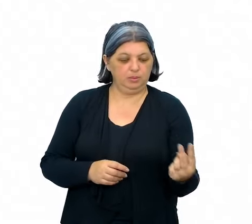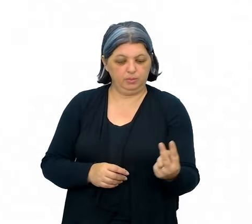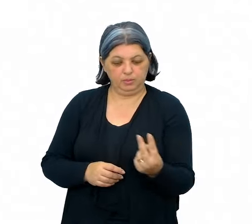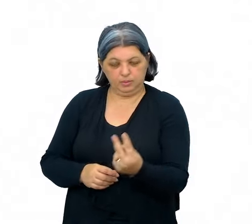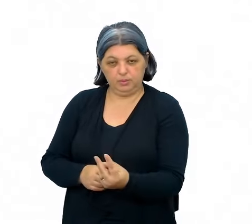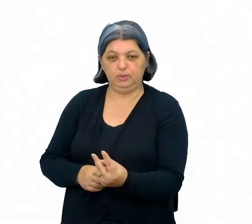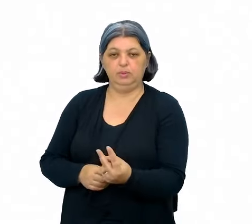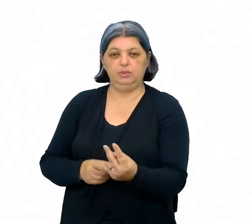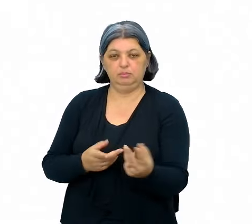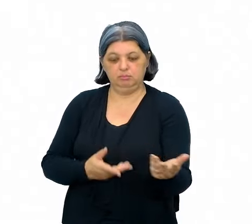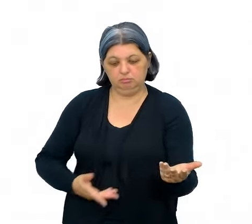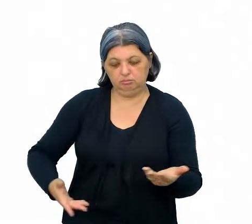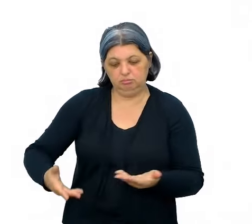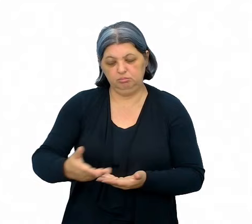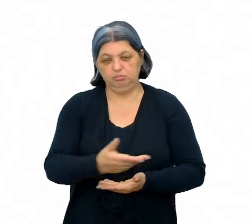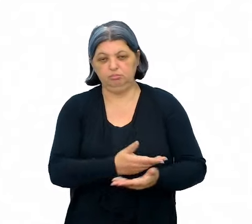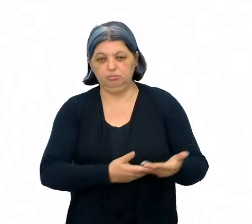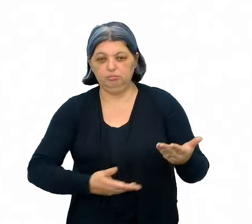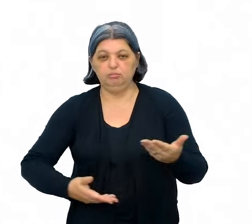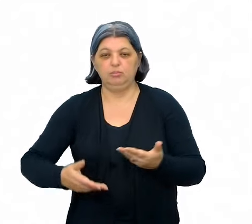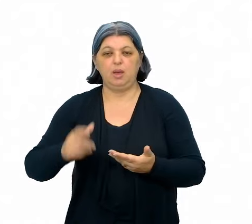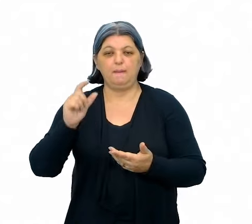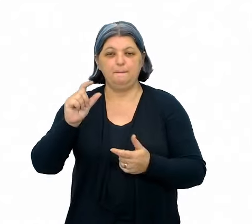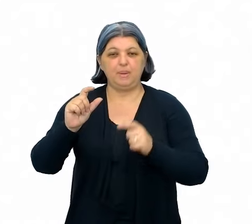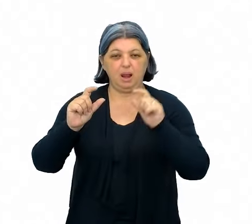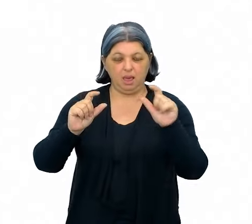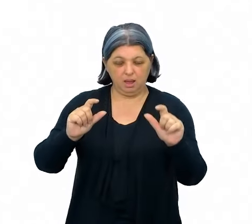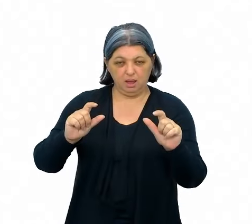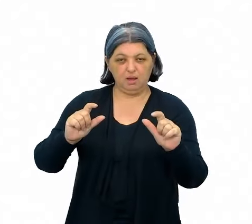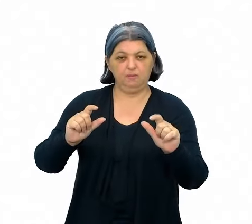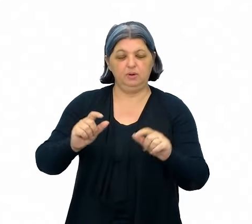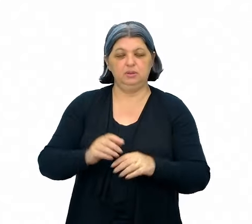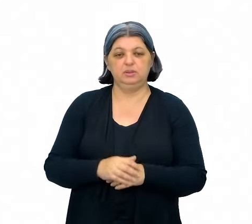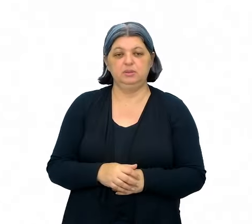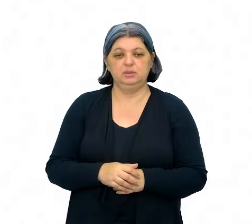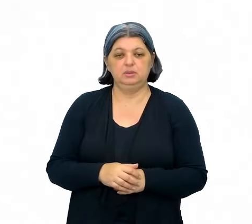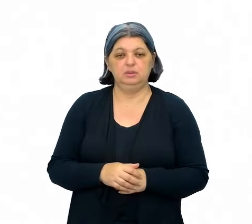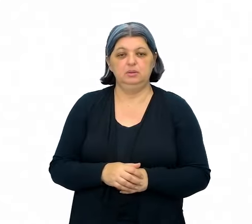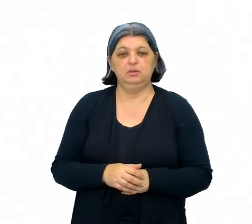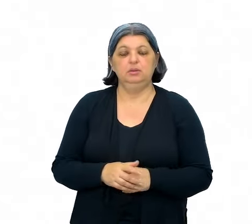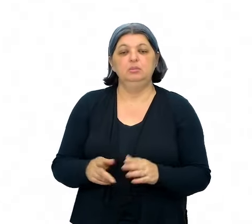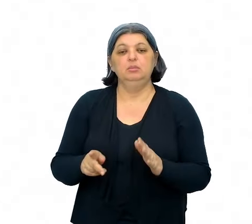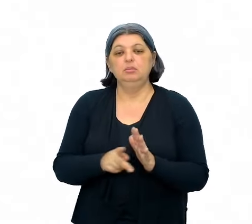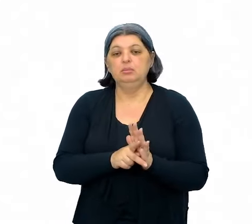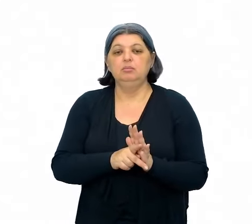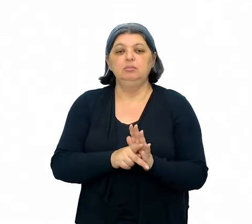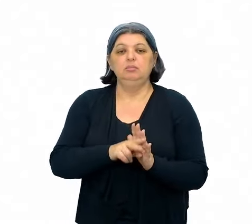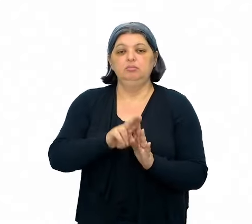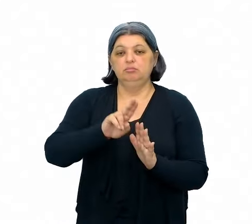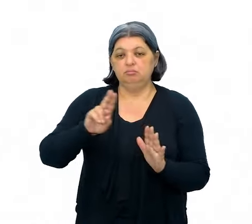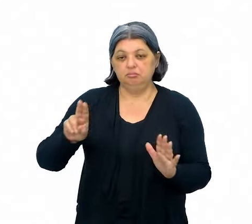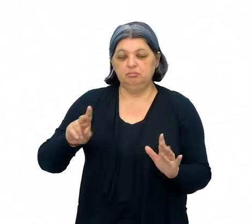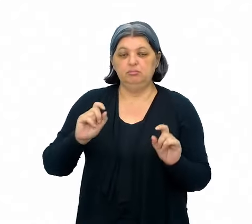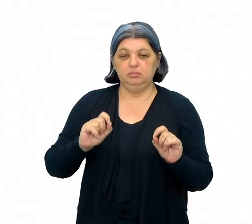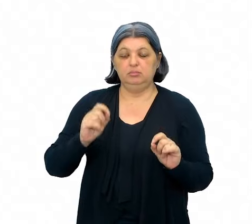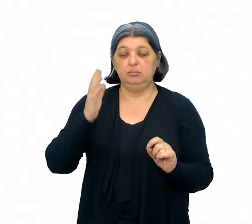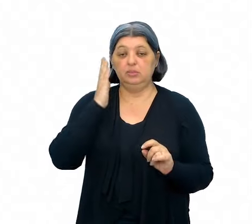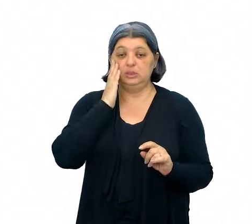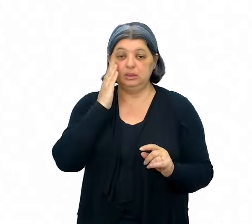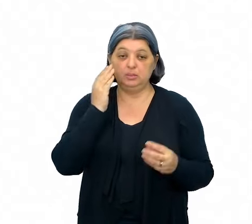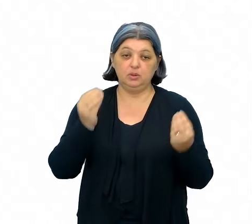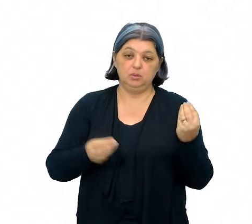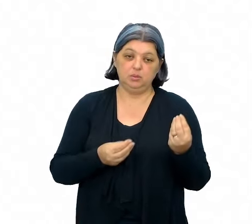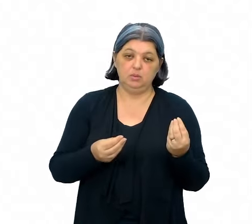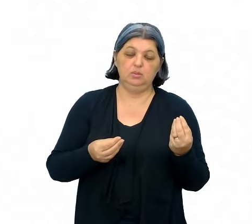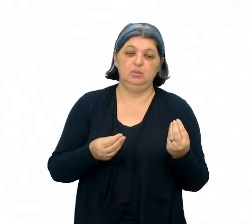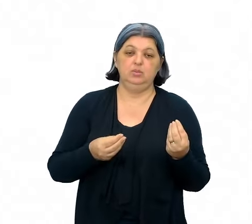produtivas, oferecendo as palavras estáveis, assim como o nome próprio, em que eles possam se apoiar no